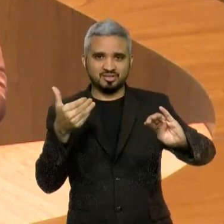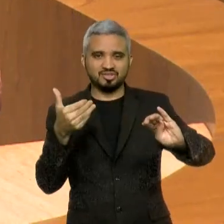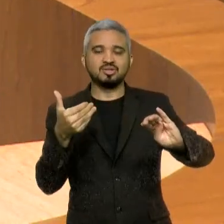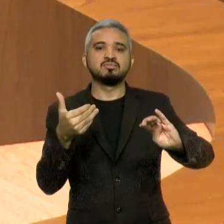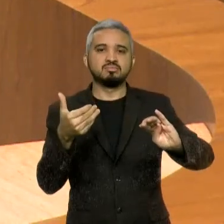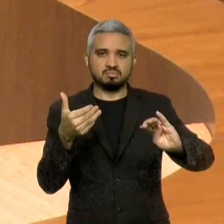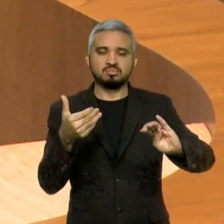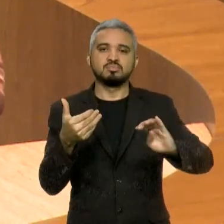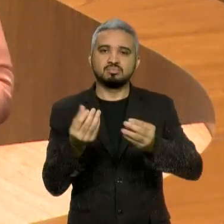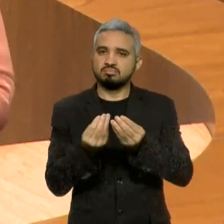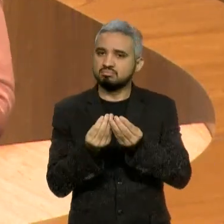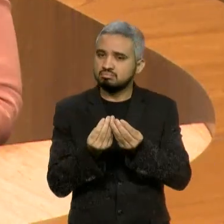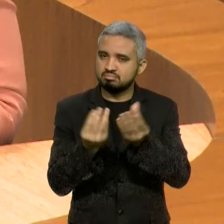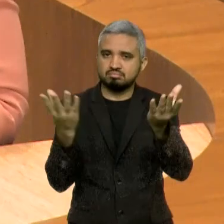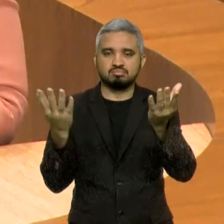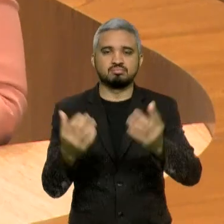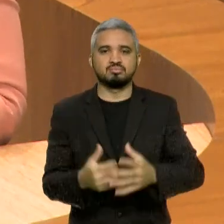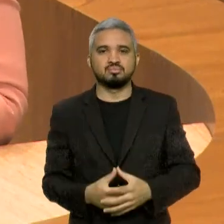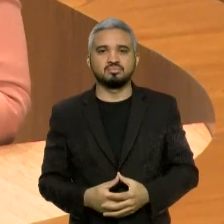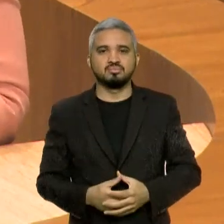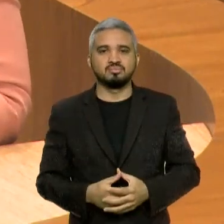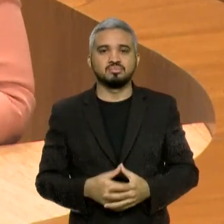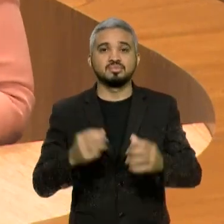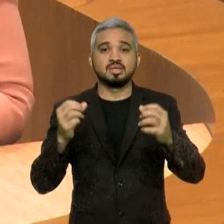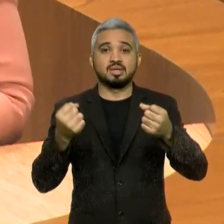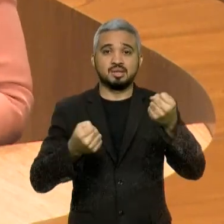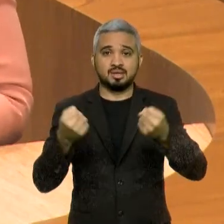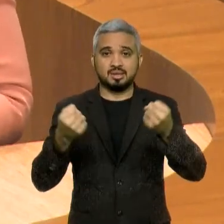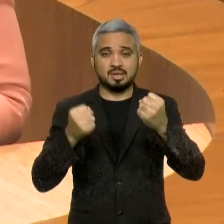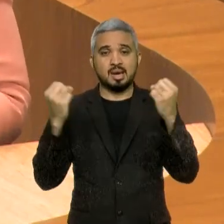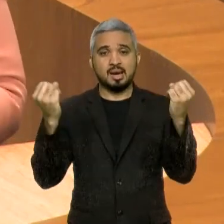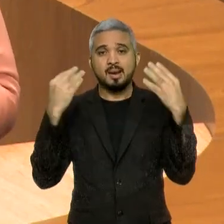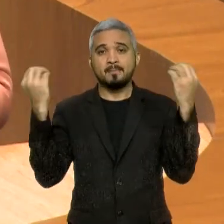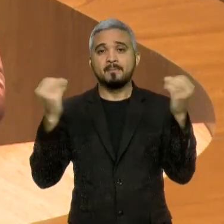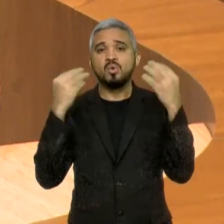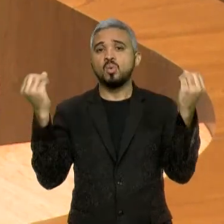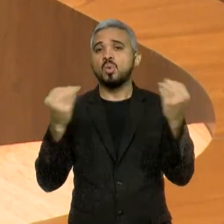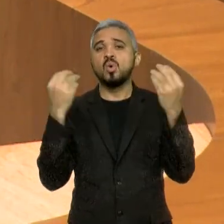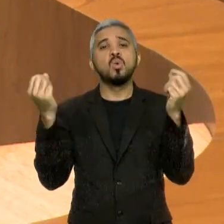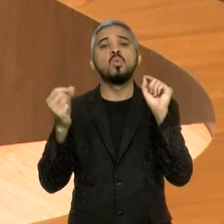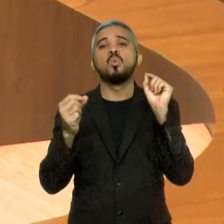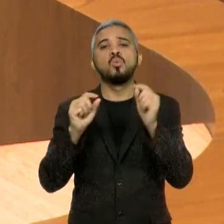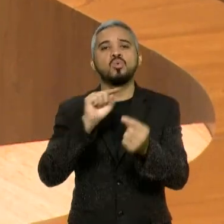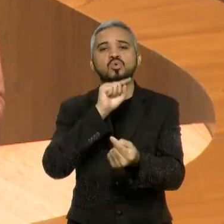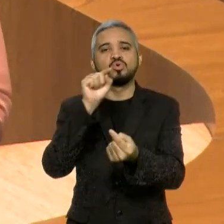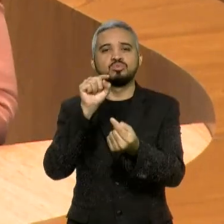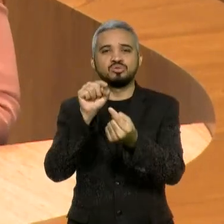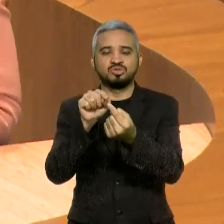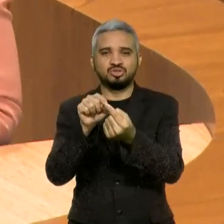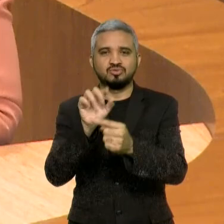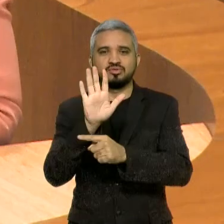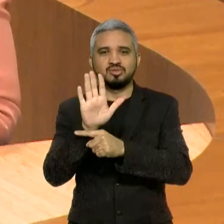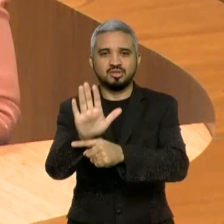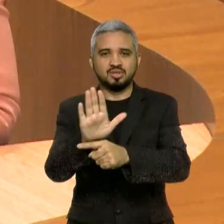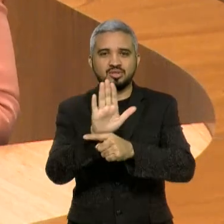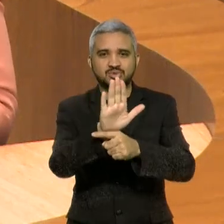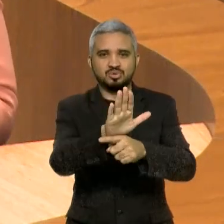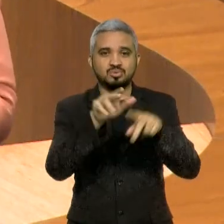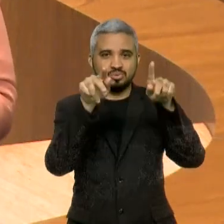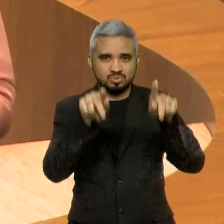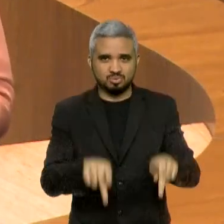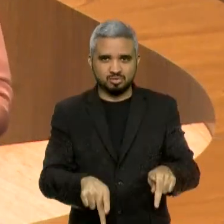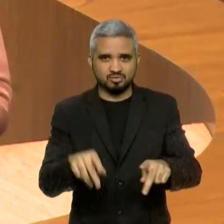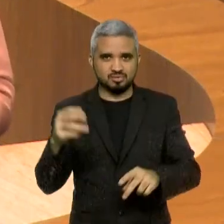essas ambulâncias foram para o povo do Maranhão e isso é muito importante destacar